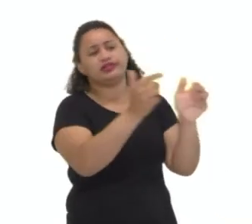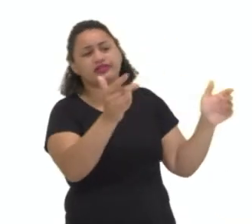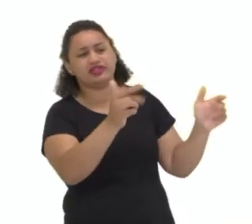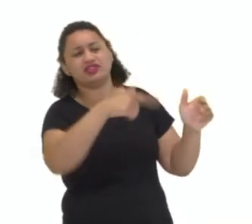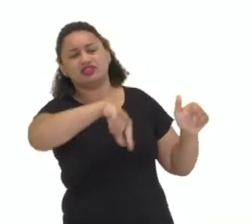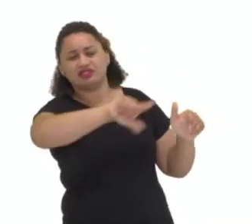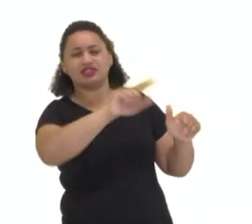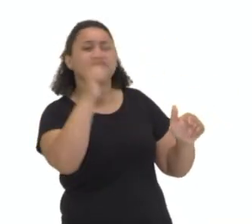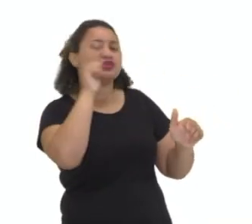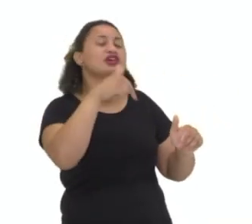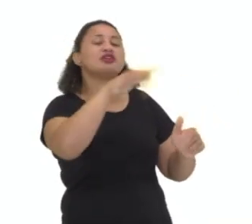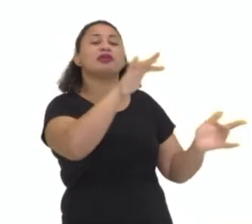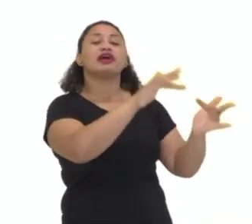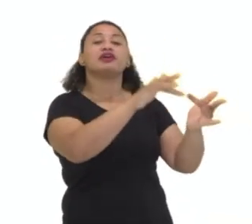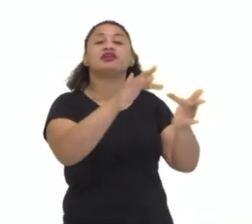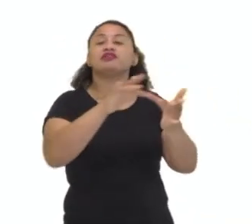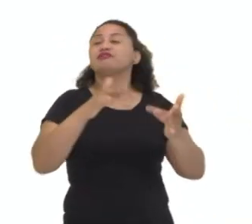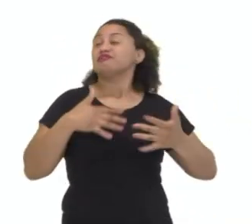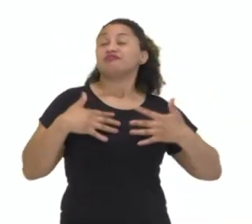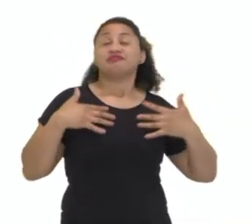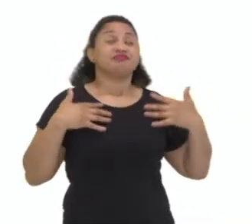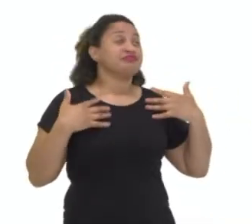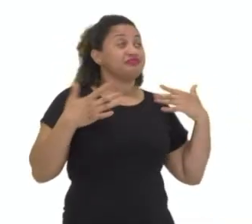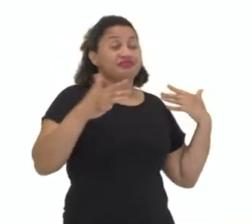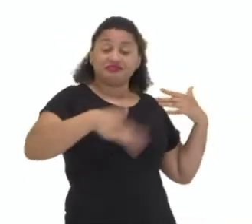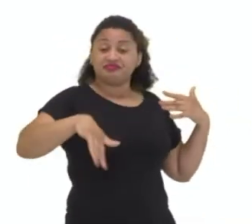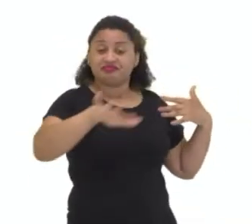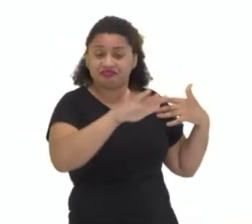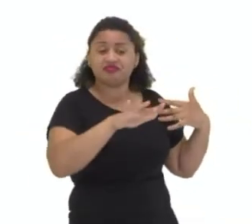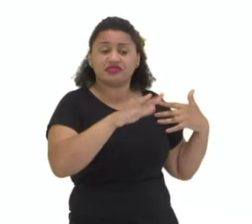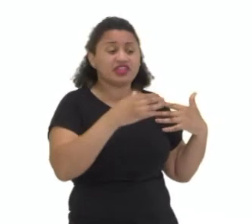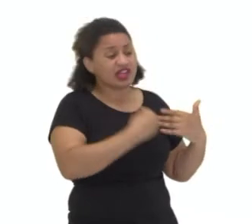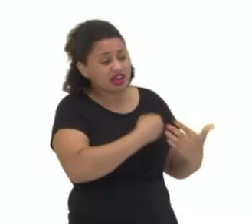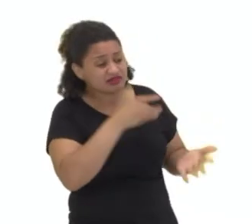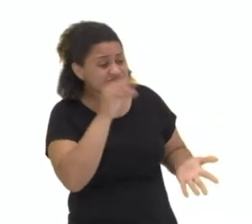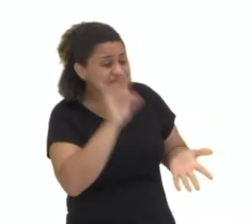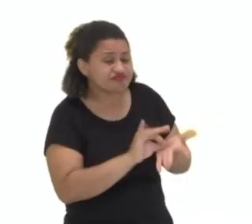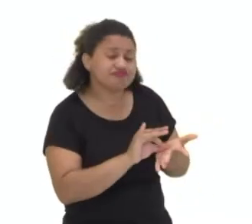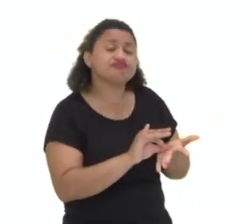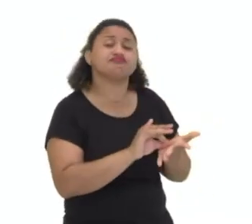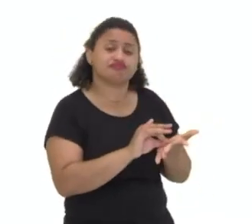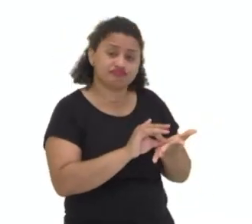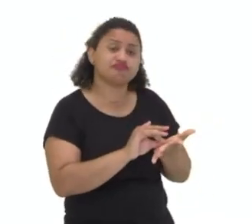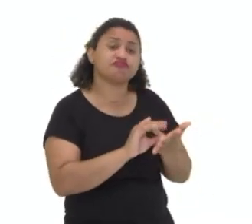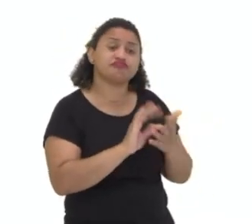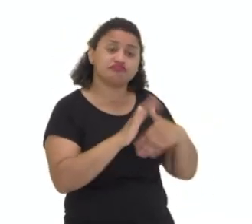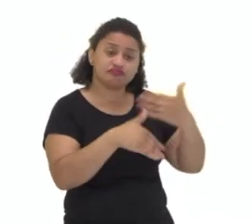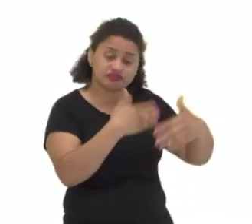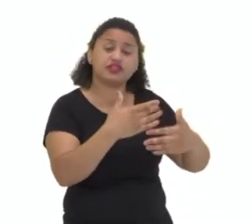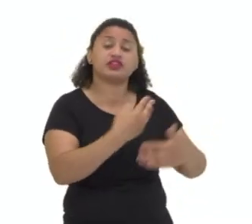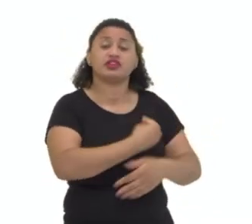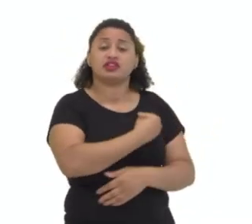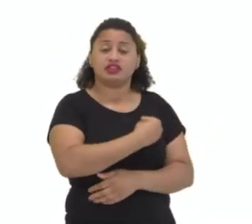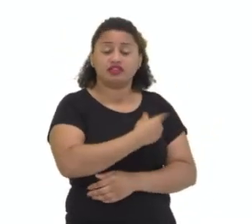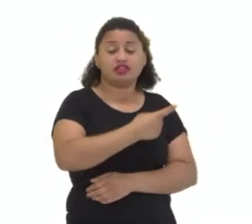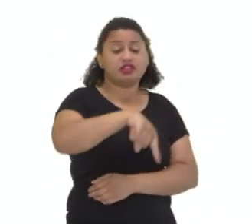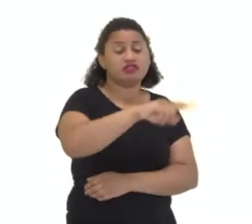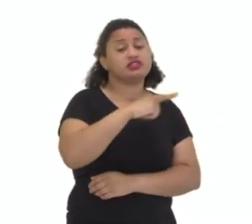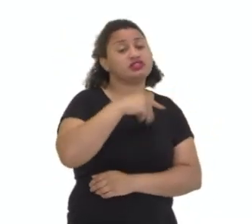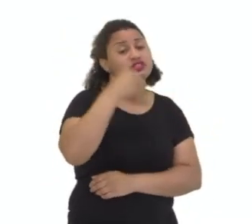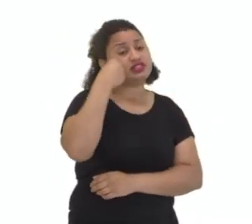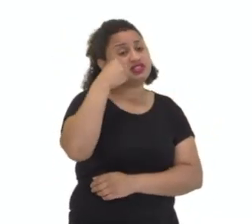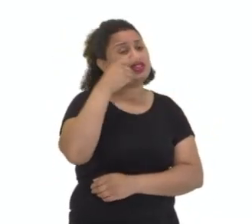mais contato com a glória, com o mundo, com a vida real. Passada a vida, terão vivido.